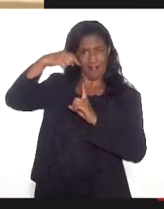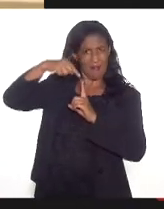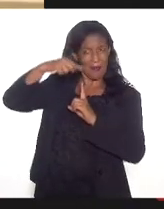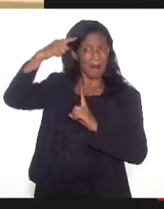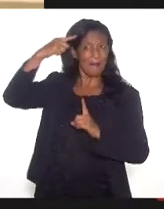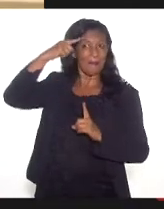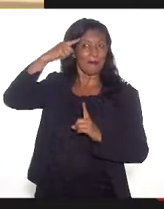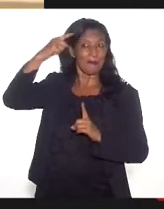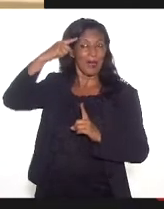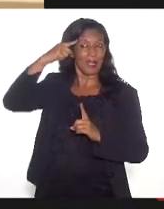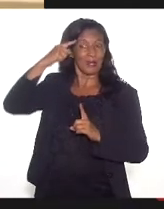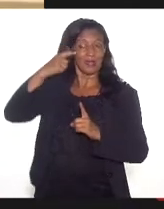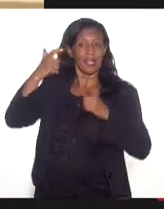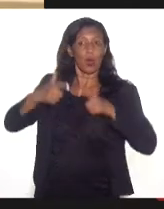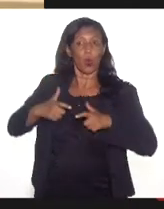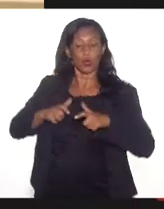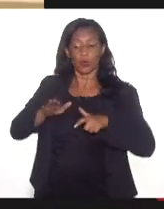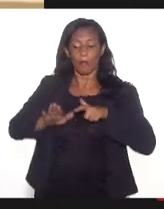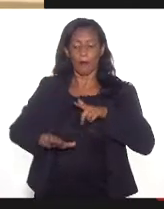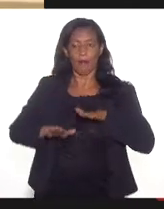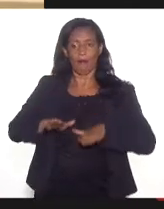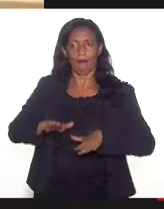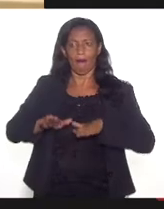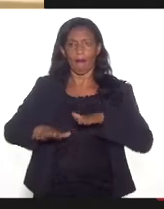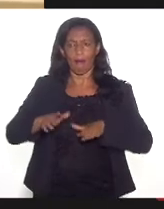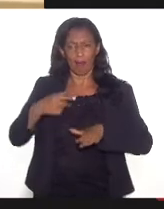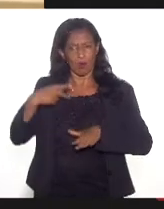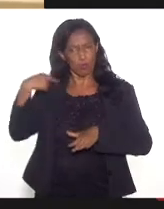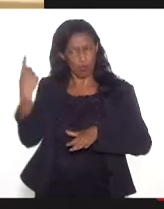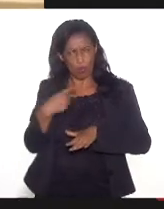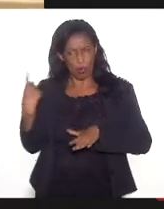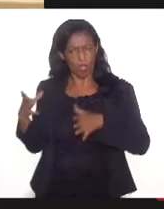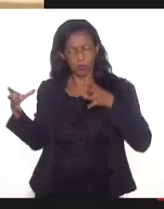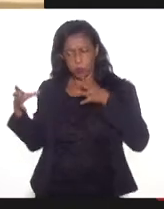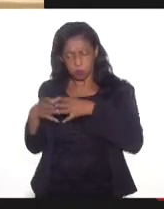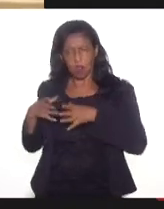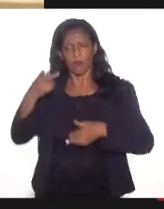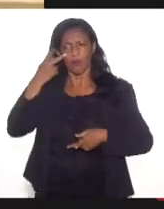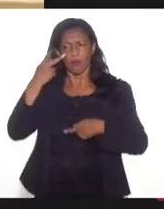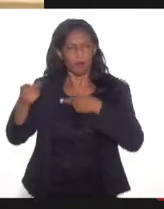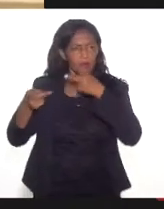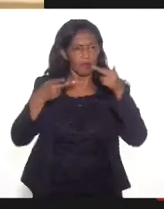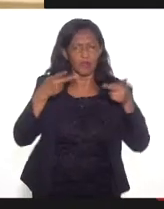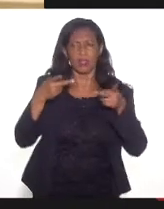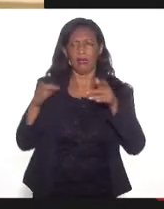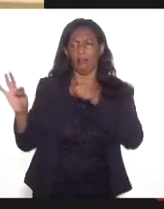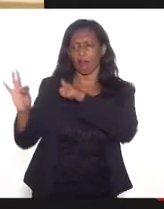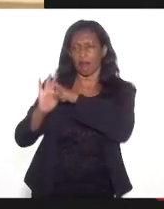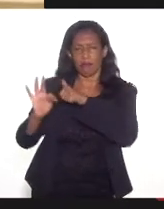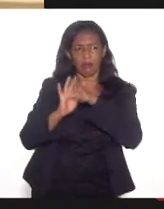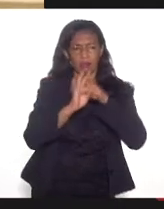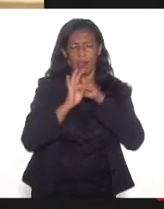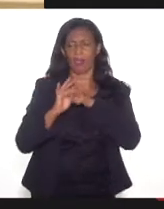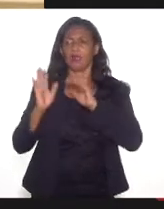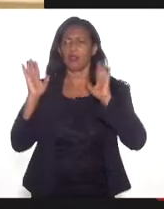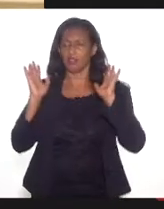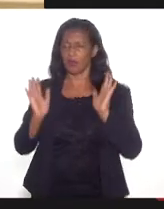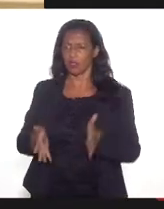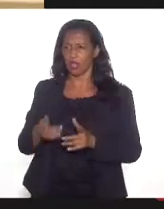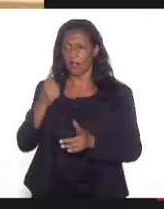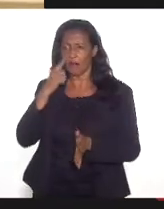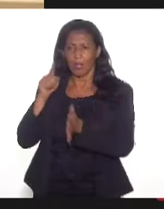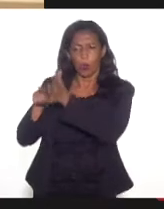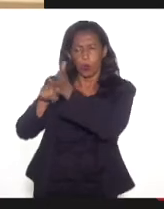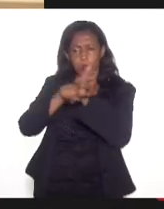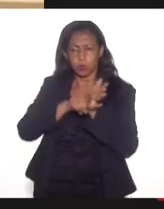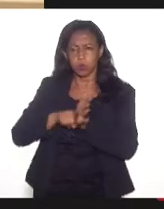nós vamos sim aos locais fazendo essas visitas técnicas. Já realizamos algumas, inclusive, no